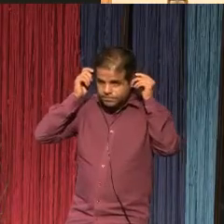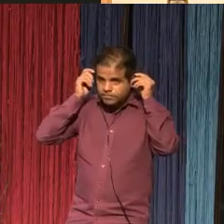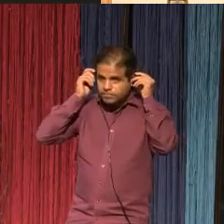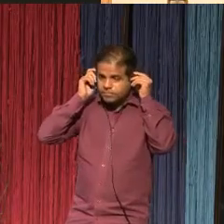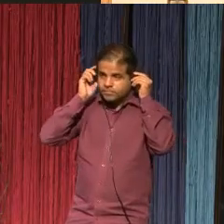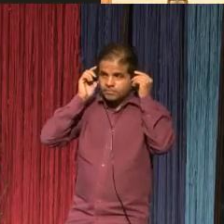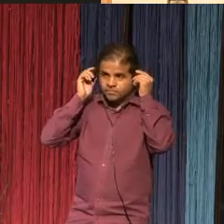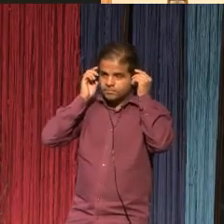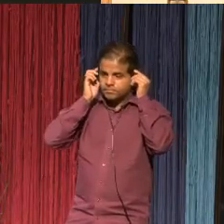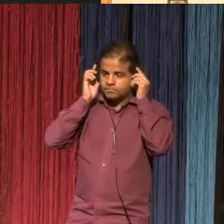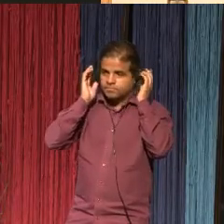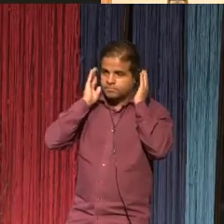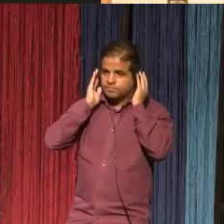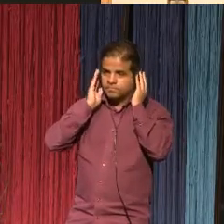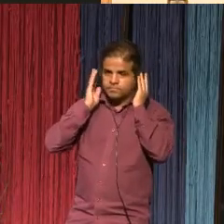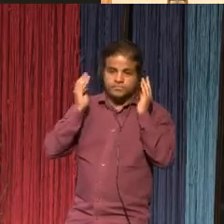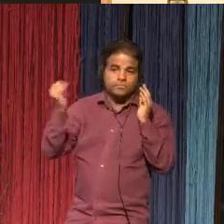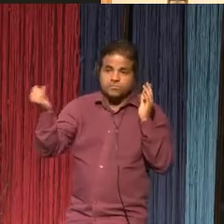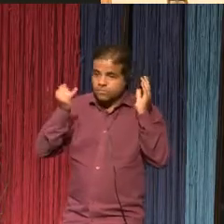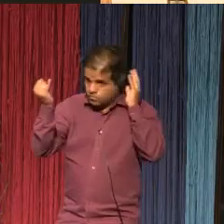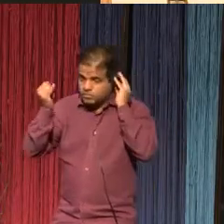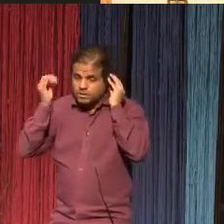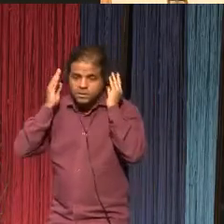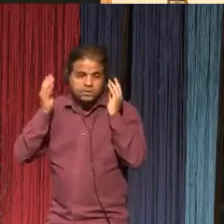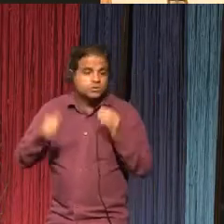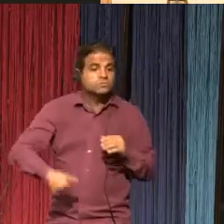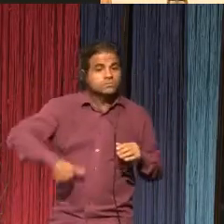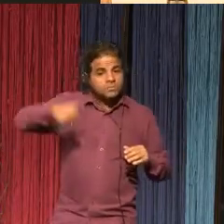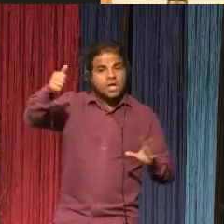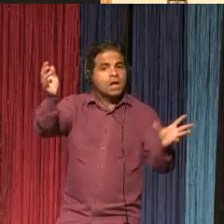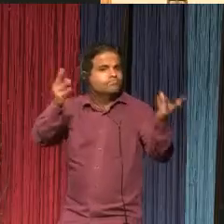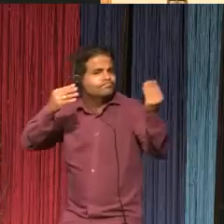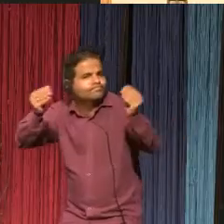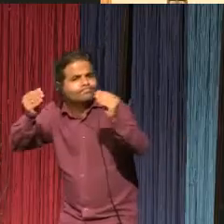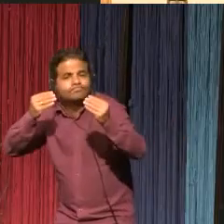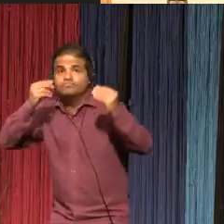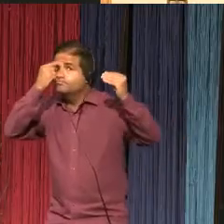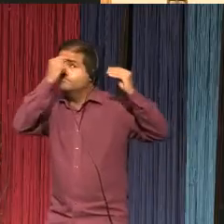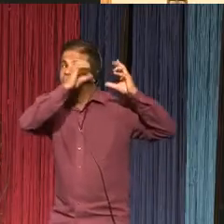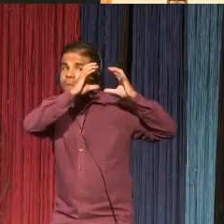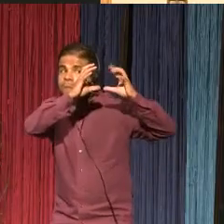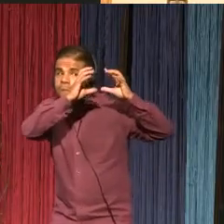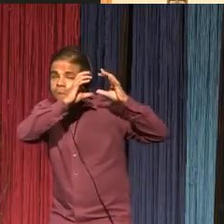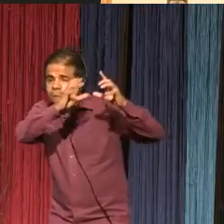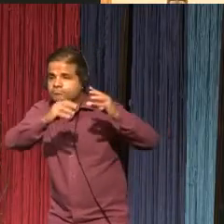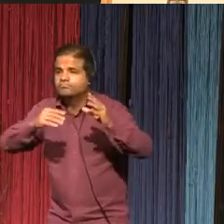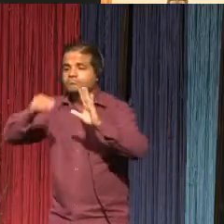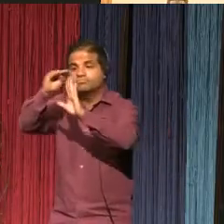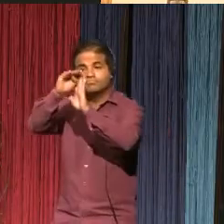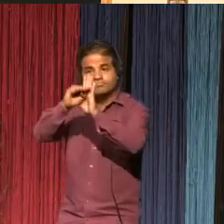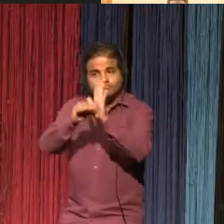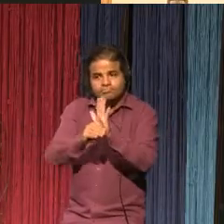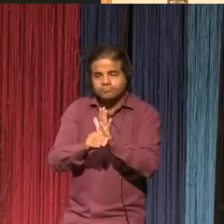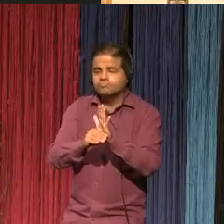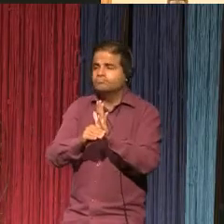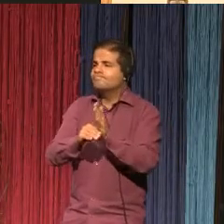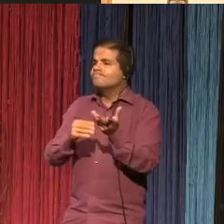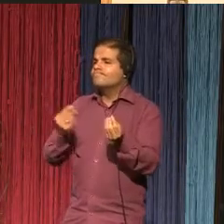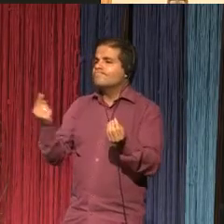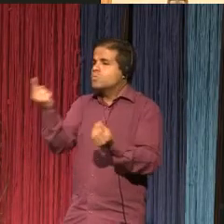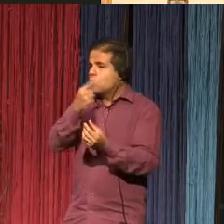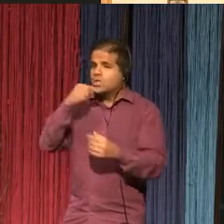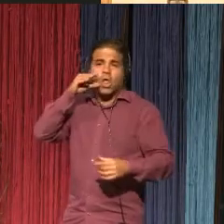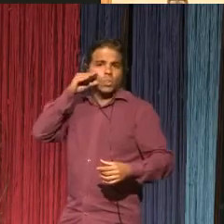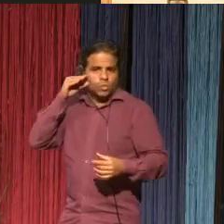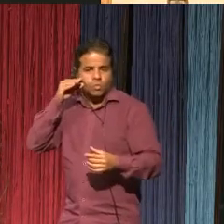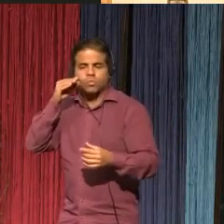Então, é importante melhorar a flexibilidade cognitiva, disciplina. Como adulto,